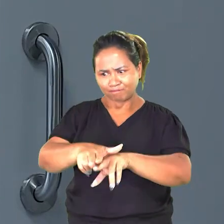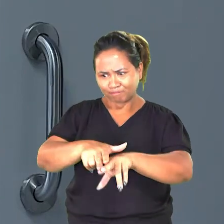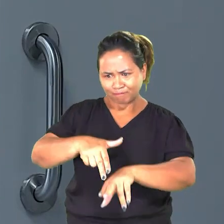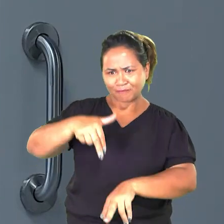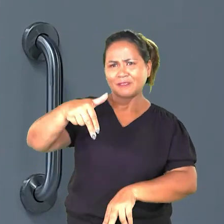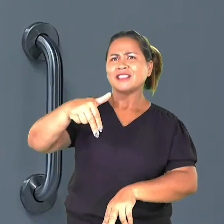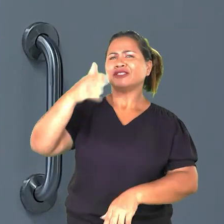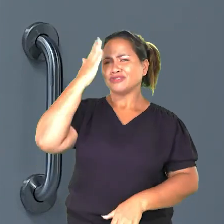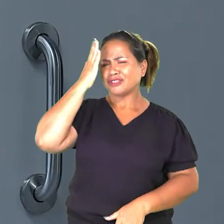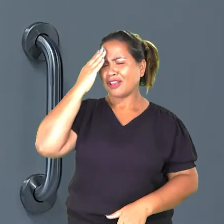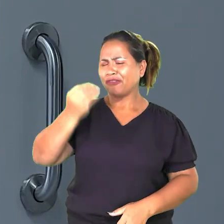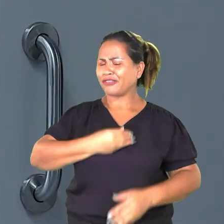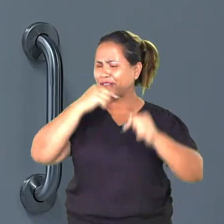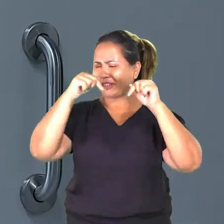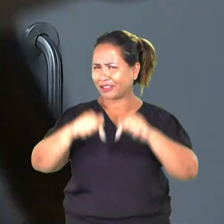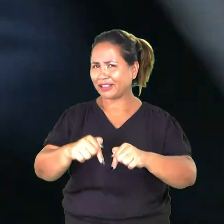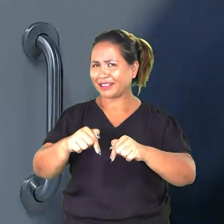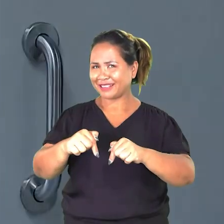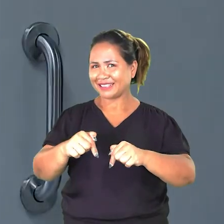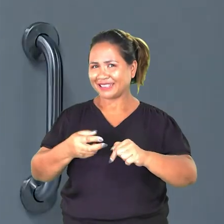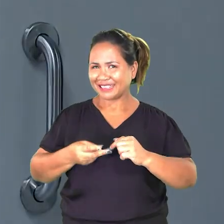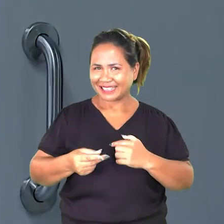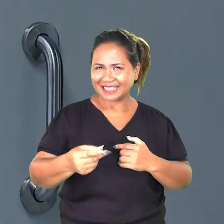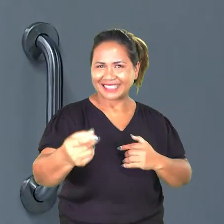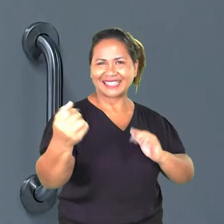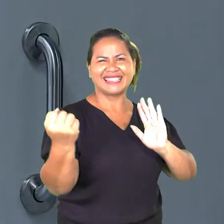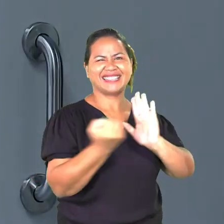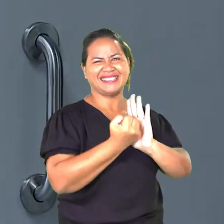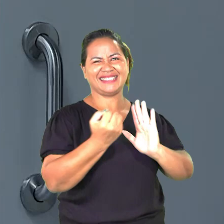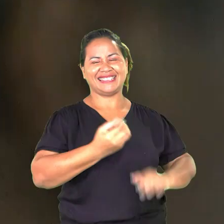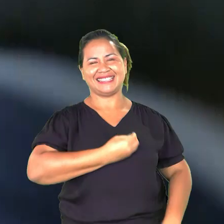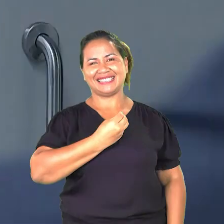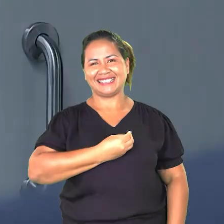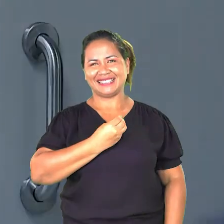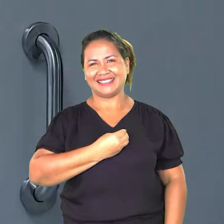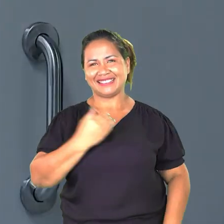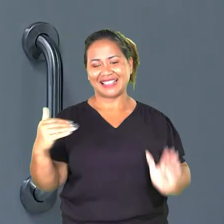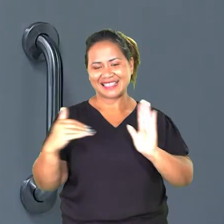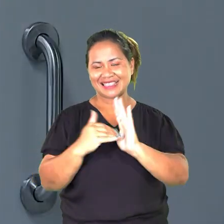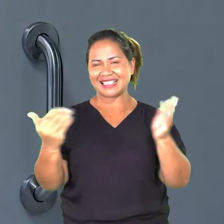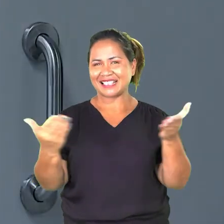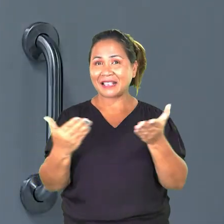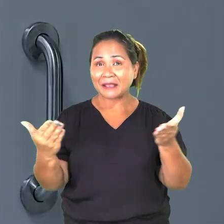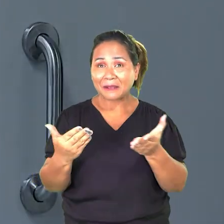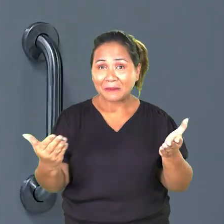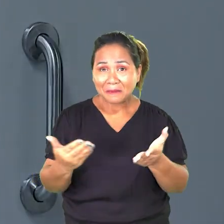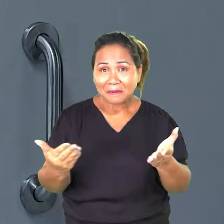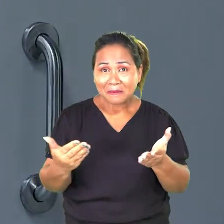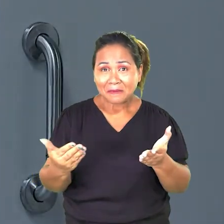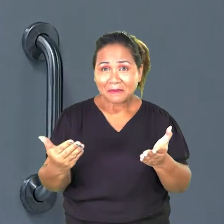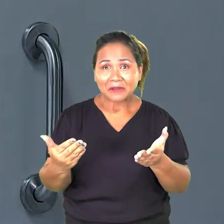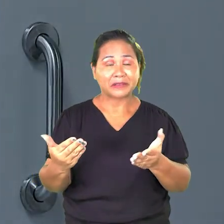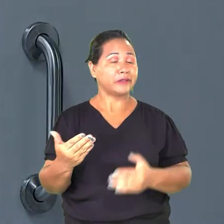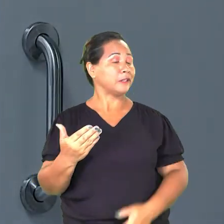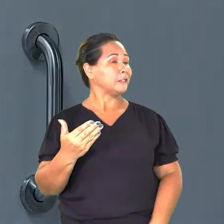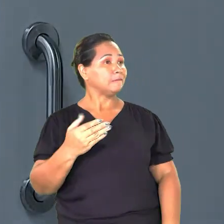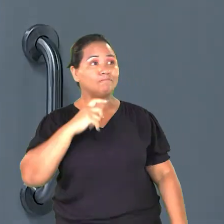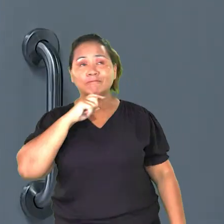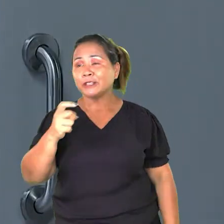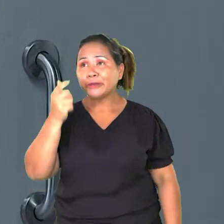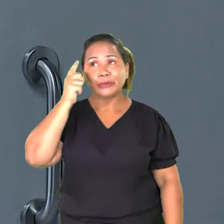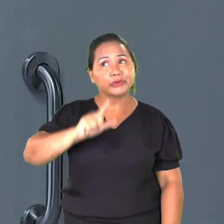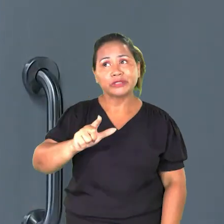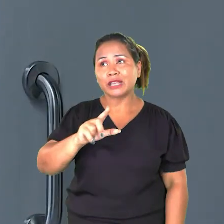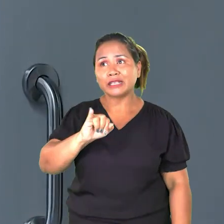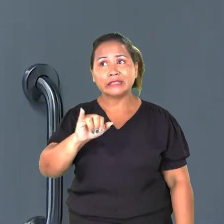nesse saguão, com a permanência das queridas e queridos amigos até este momento, algo que nenhuma